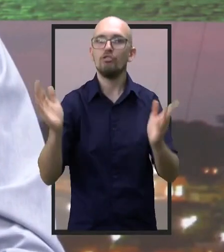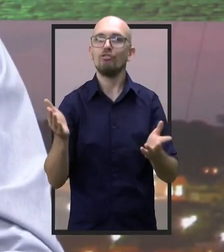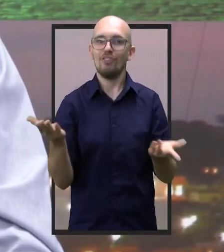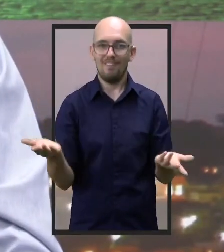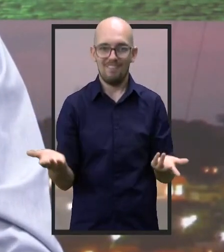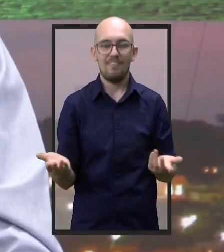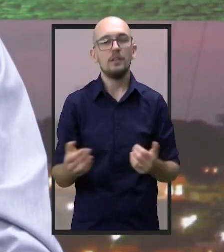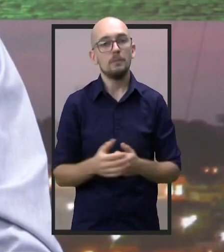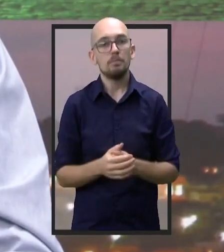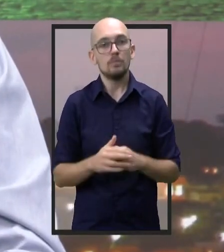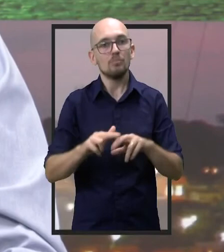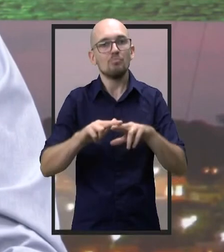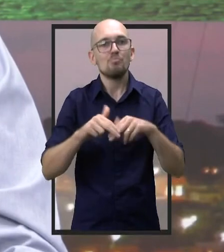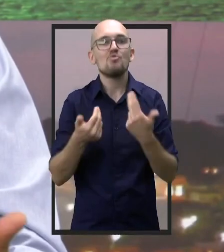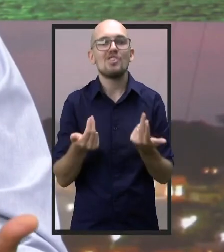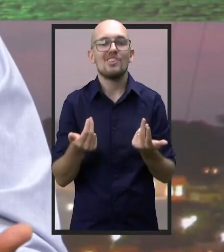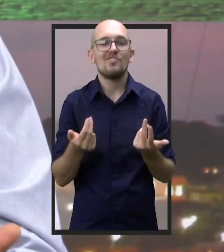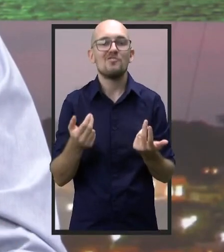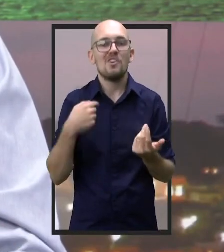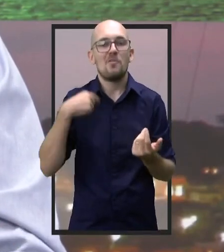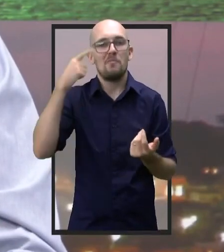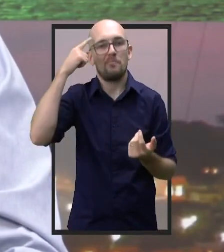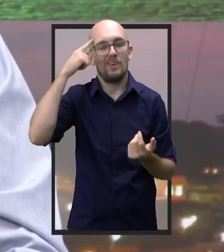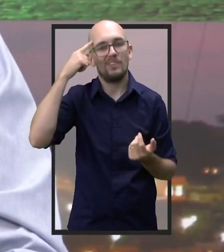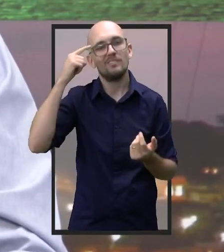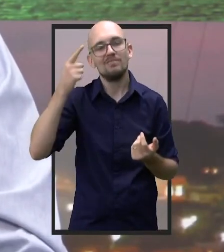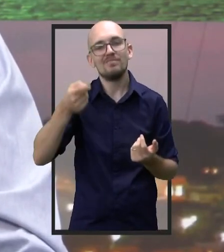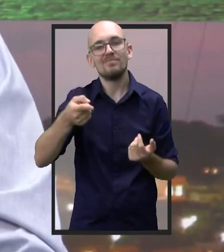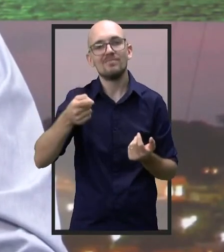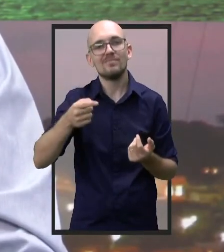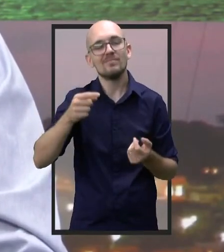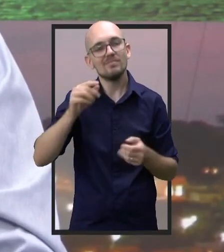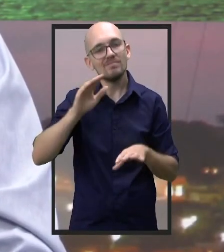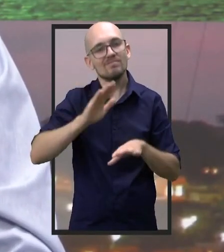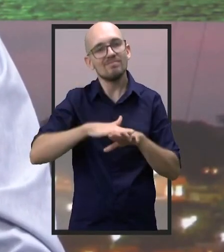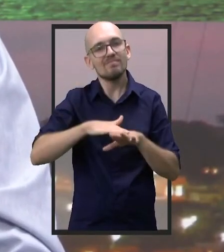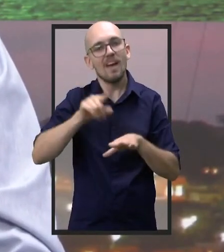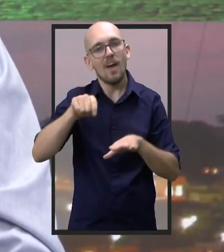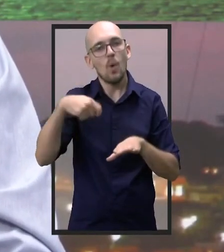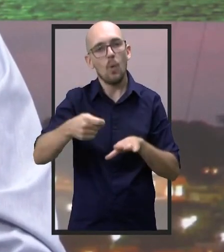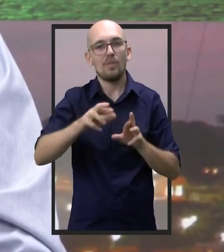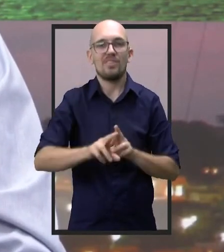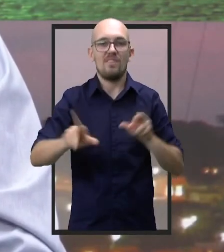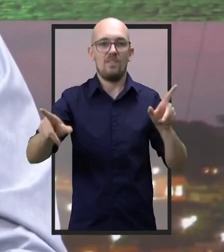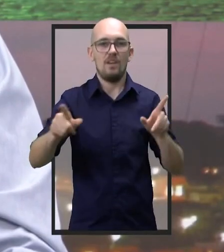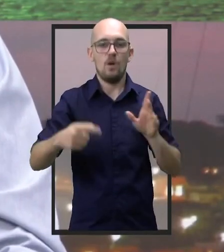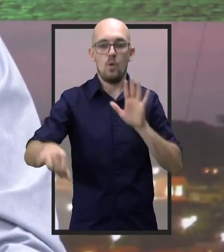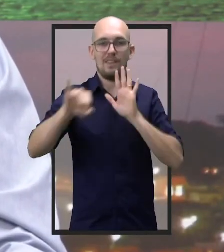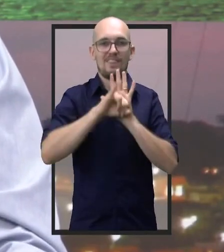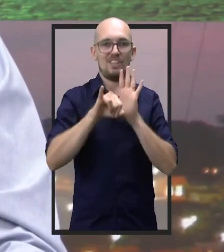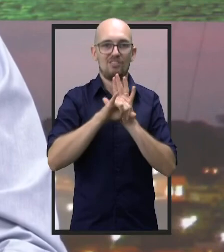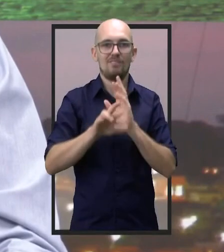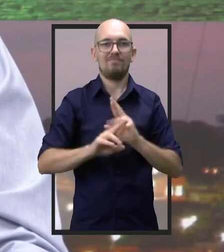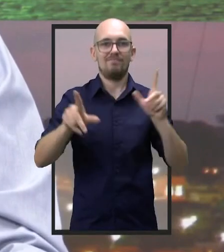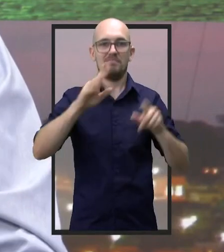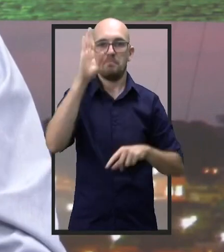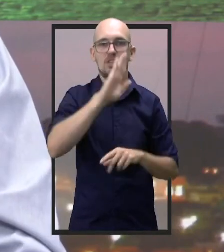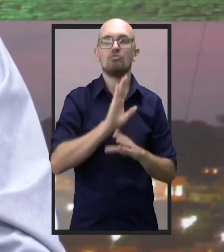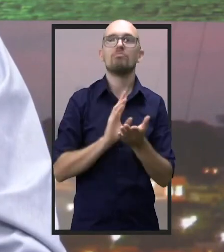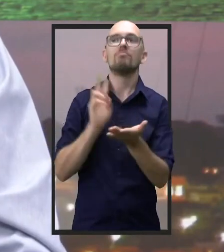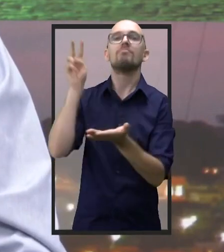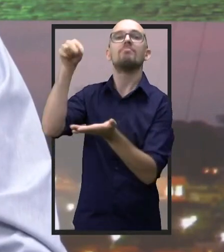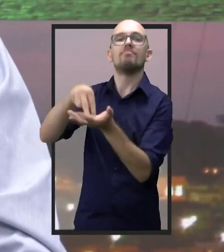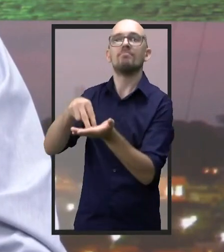tudo isso, eu acho que faz a diferença e nos dá uma identidade lá fora que nos ajuda a construir todo